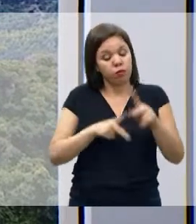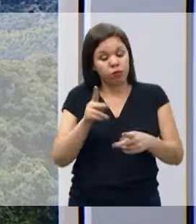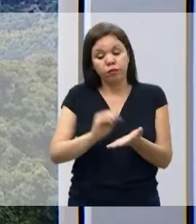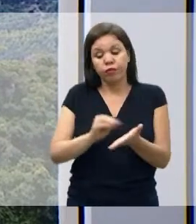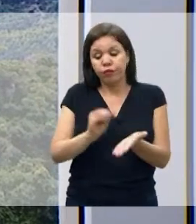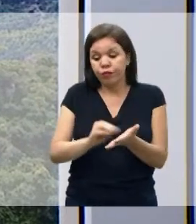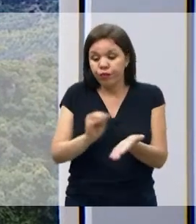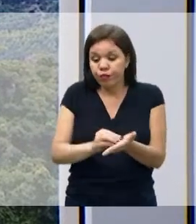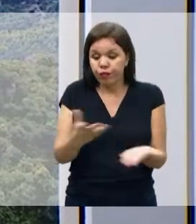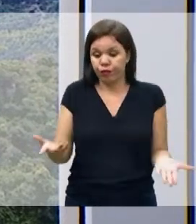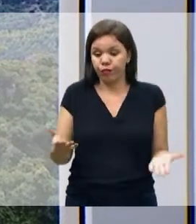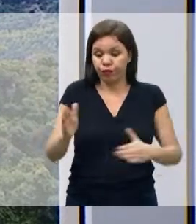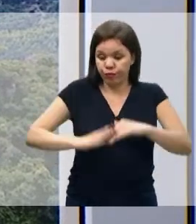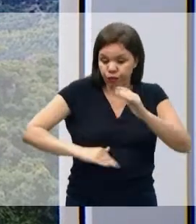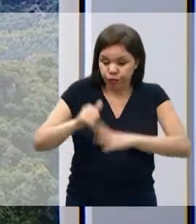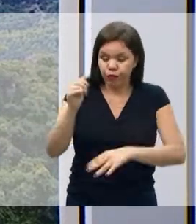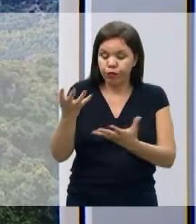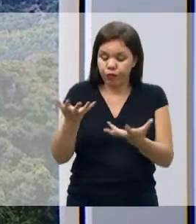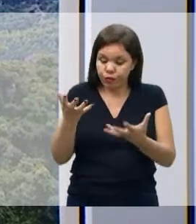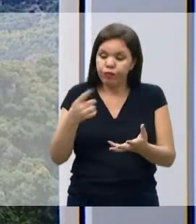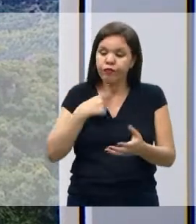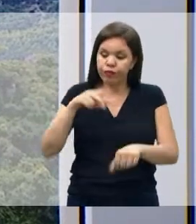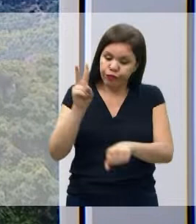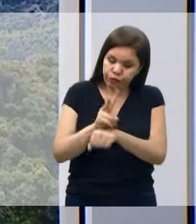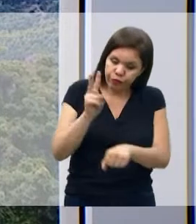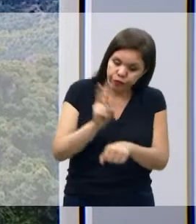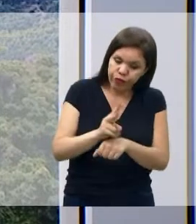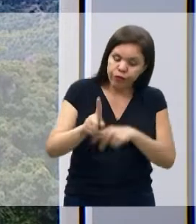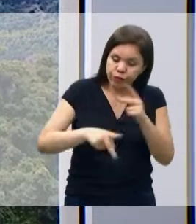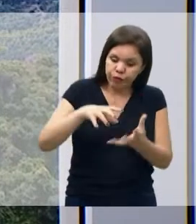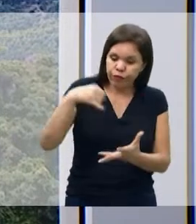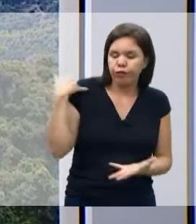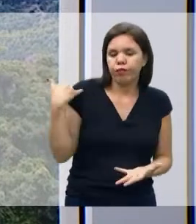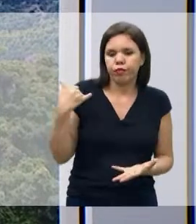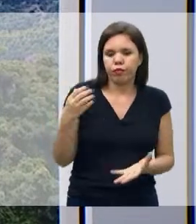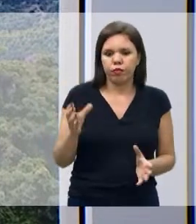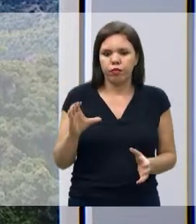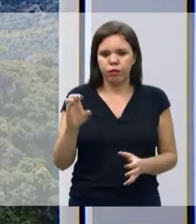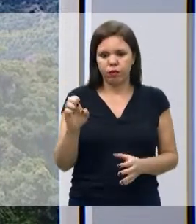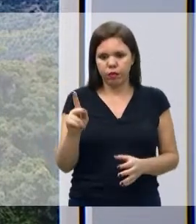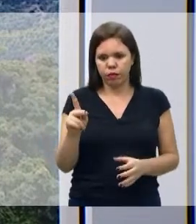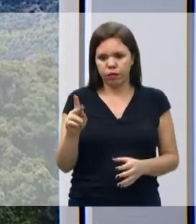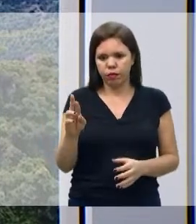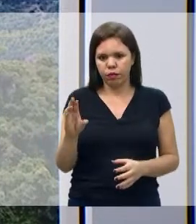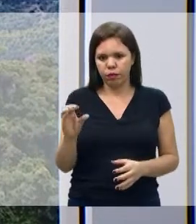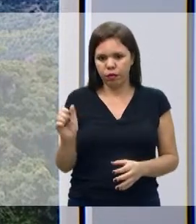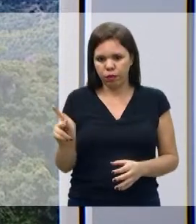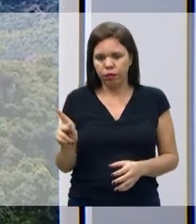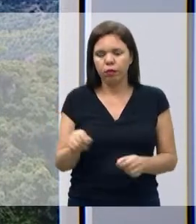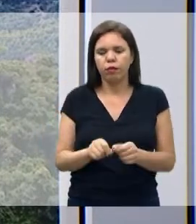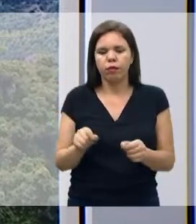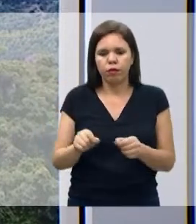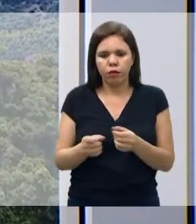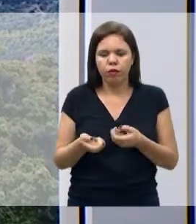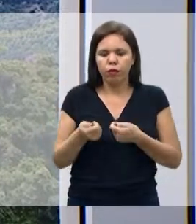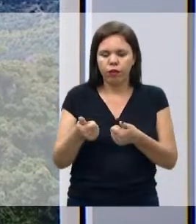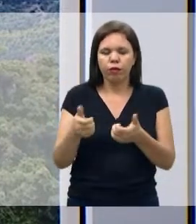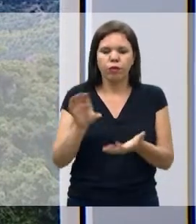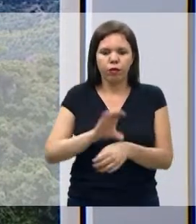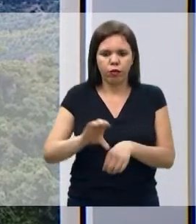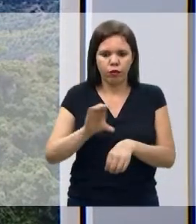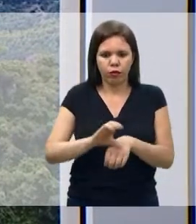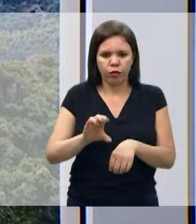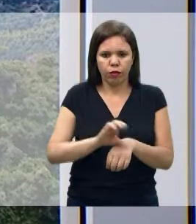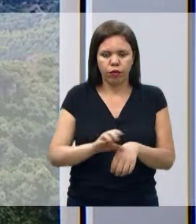queiram trabalhar com as pessoas idosas. Mas o Ceprocamp é um dos locais que oferece de forma permanente